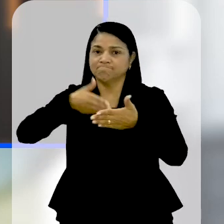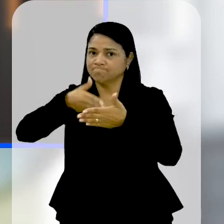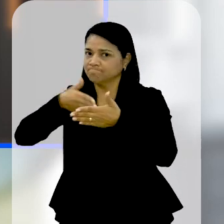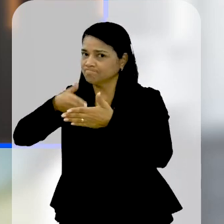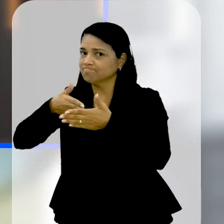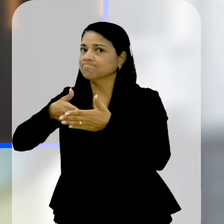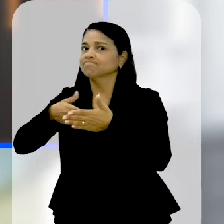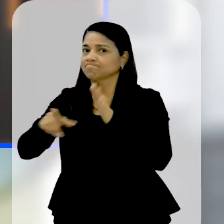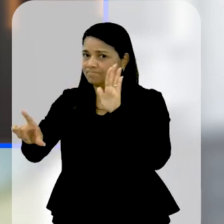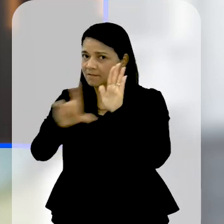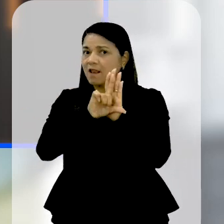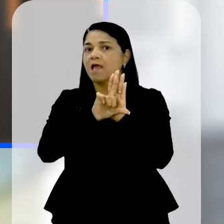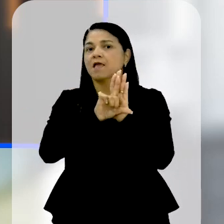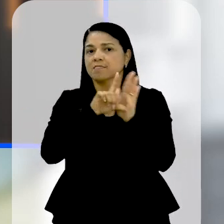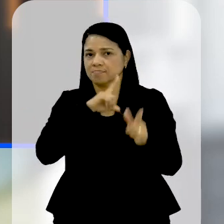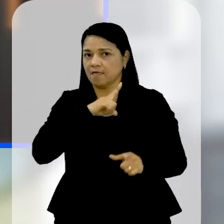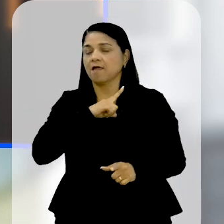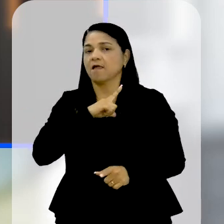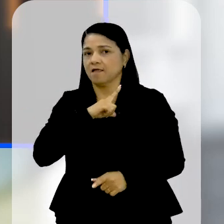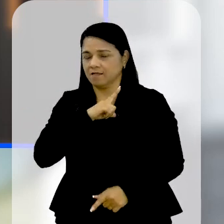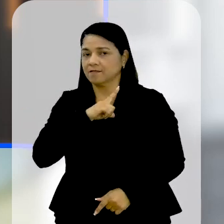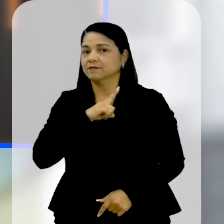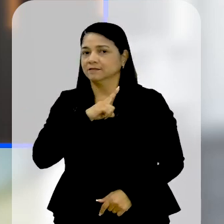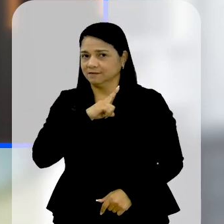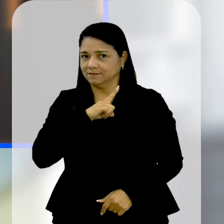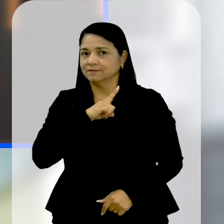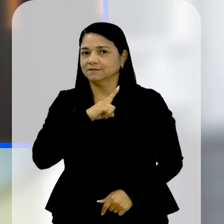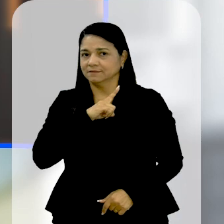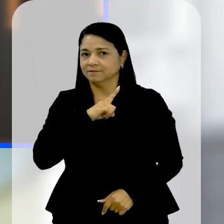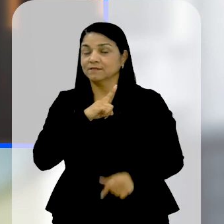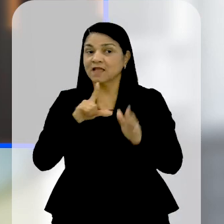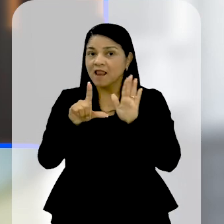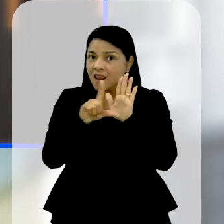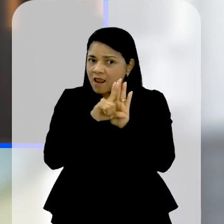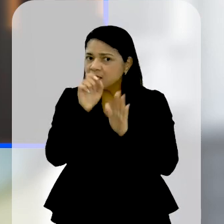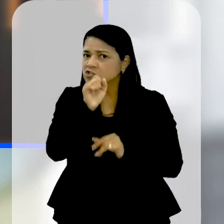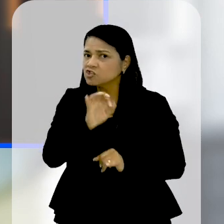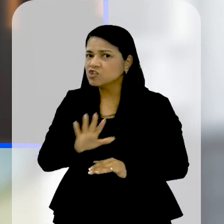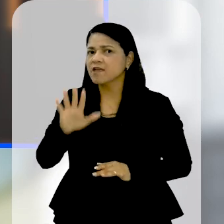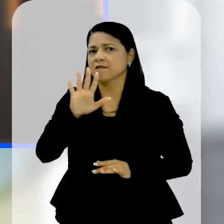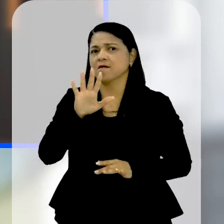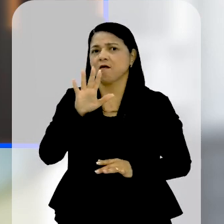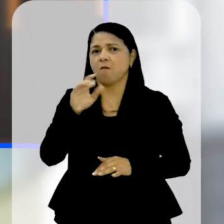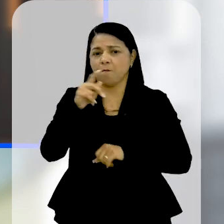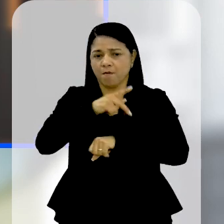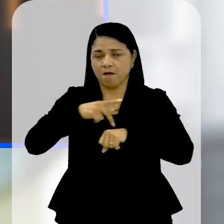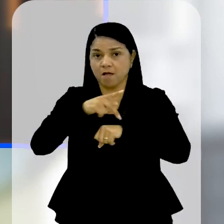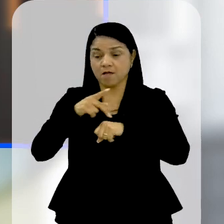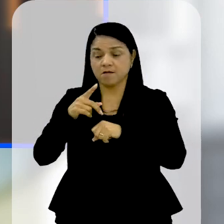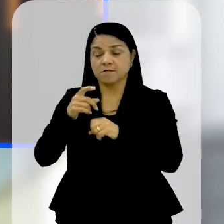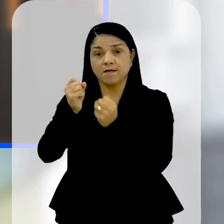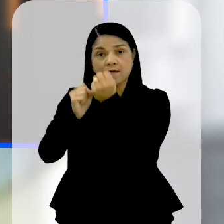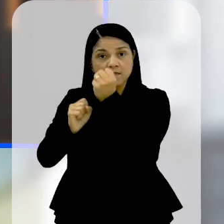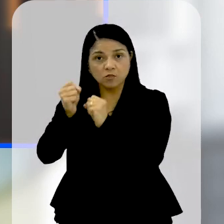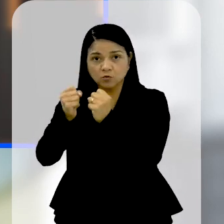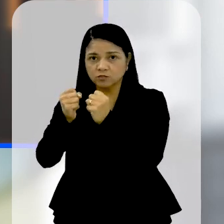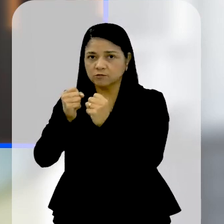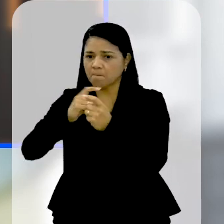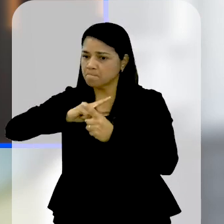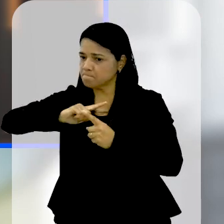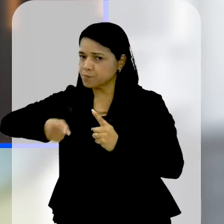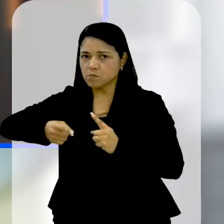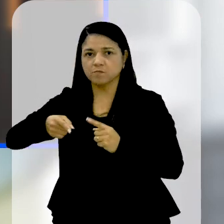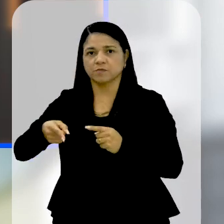até legal, né, por parte da lei geral do país, para que a indústria não